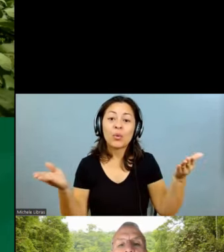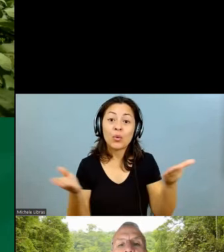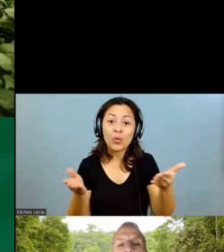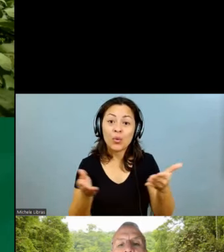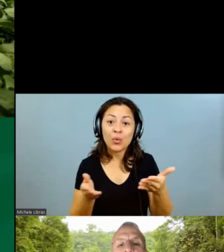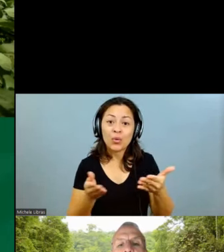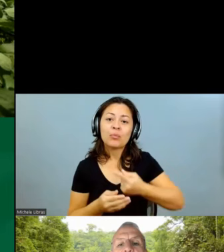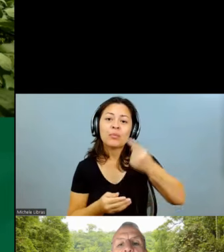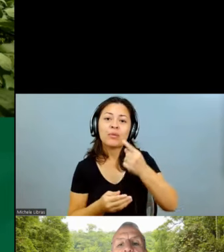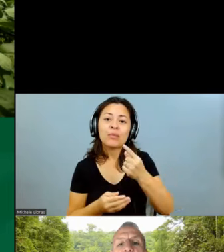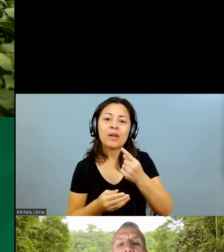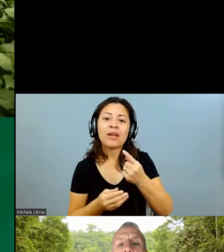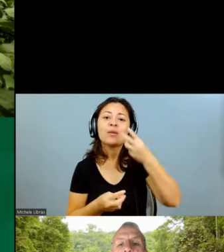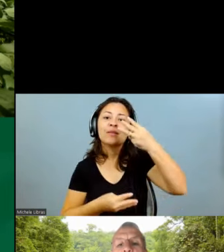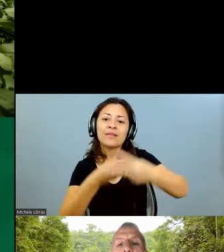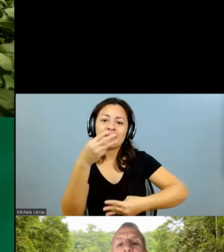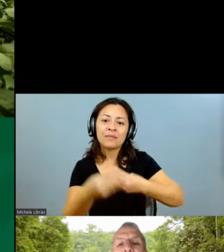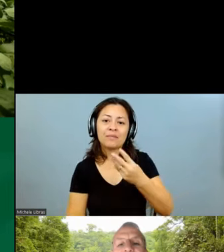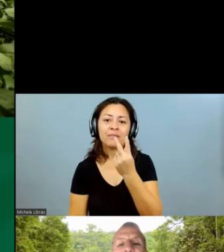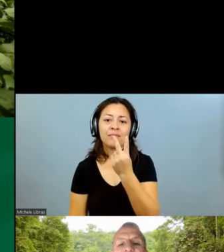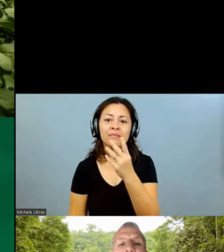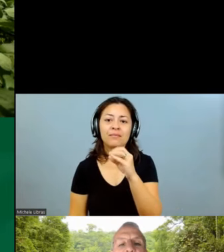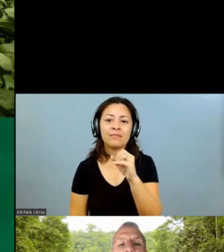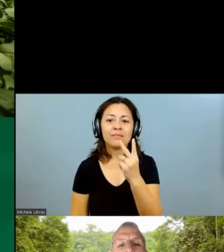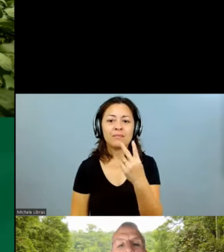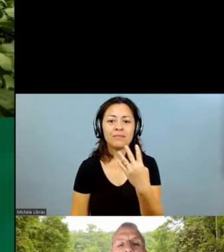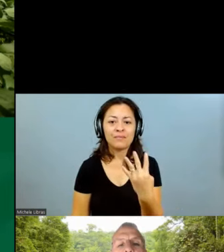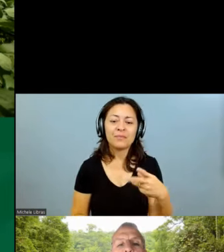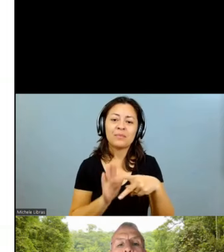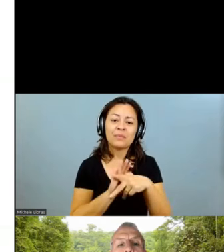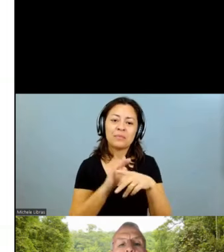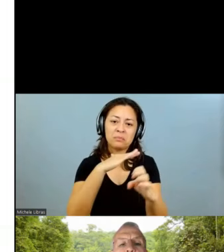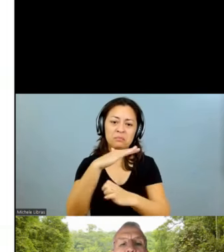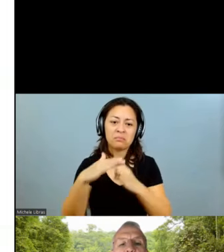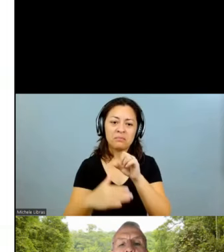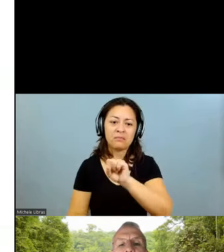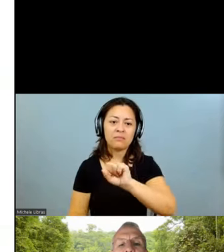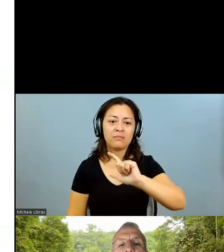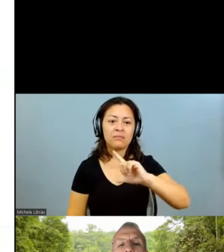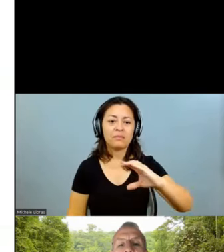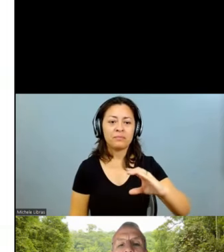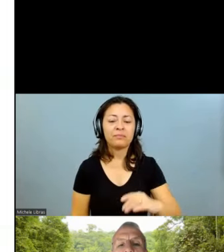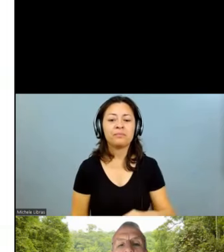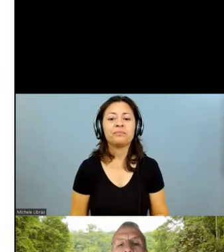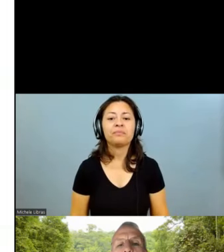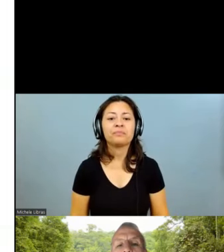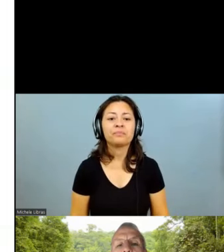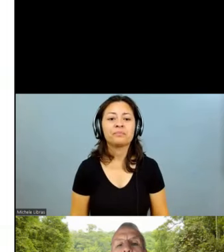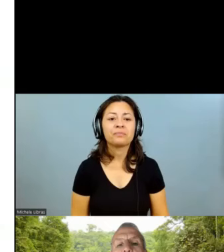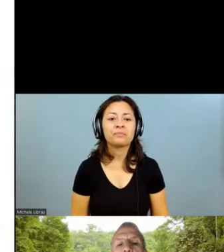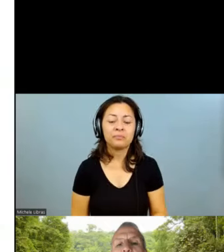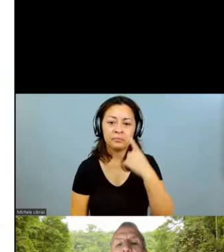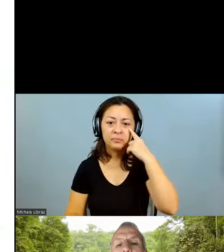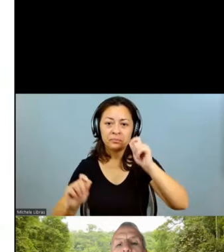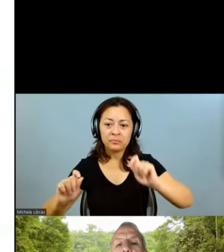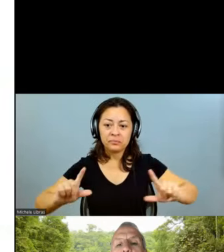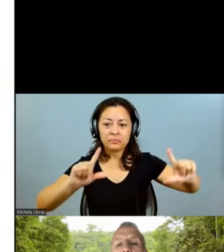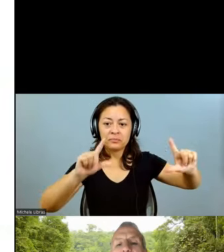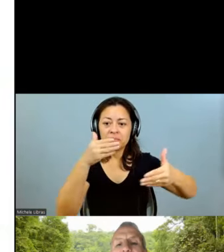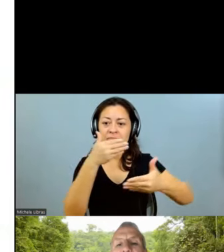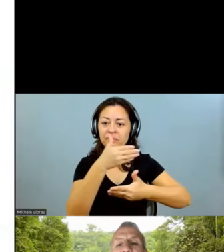resultados do primeiro trimestre 2024 da slc agrícola Vamos para o slide 4 onde